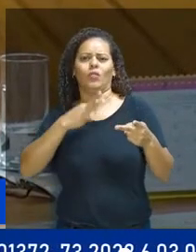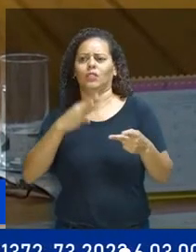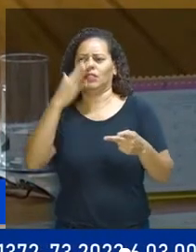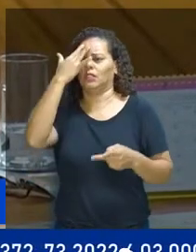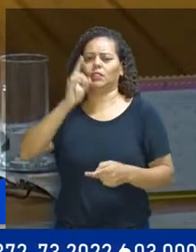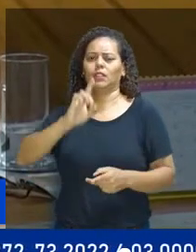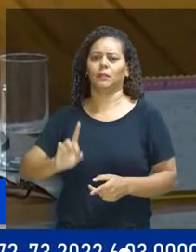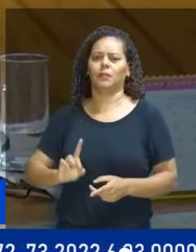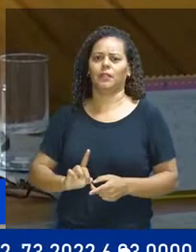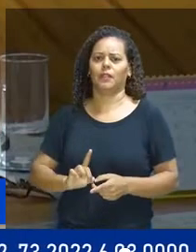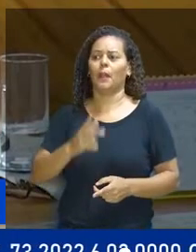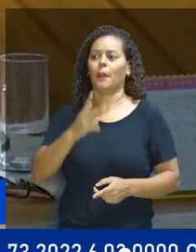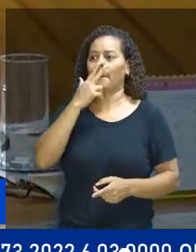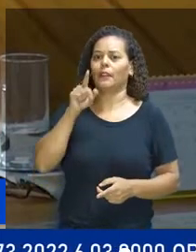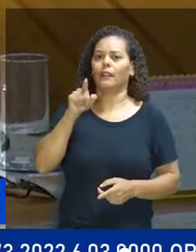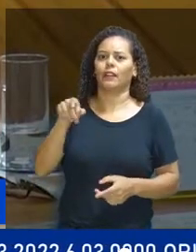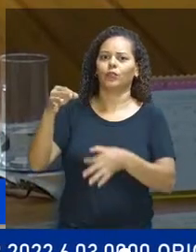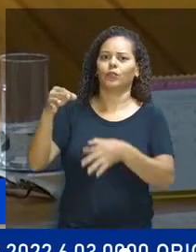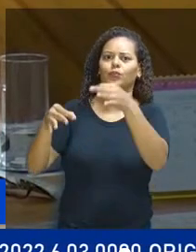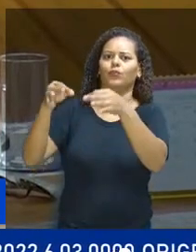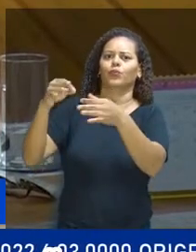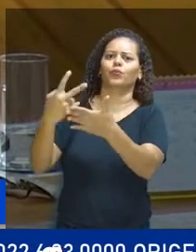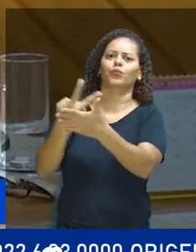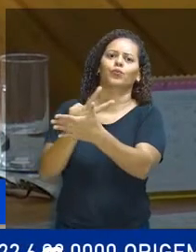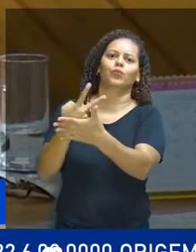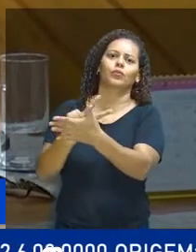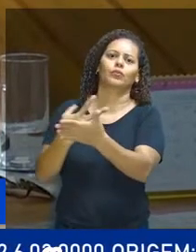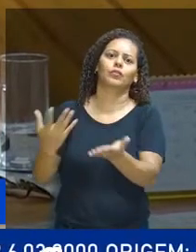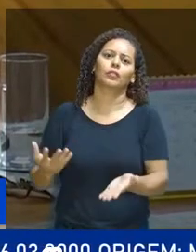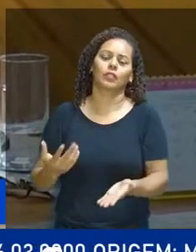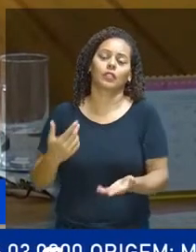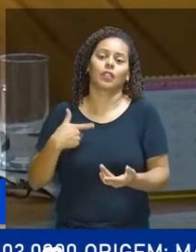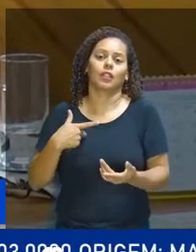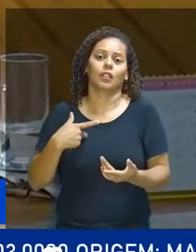ratificou o parecer que já estava anexado